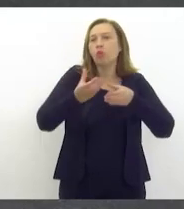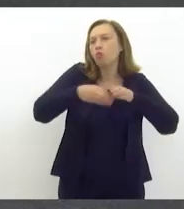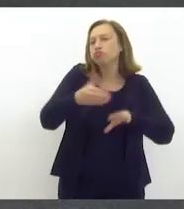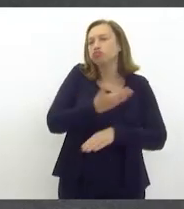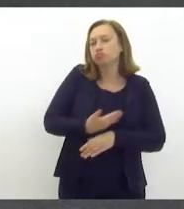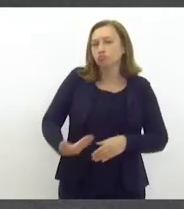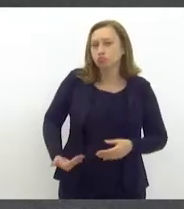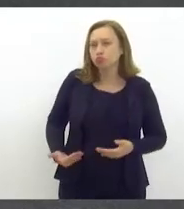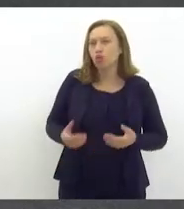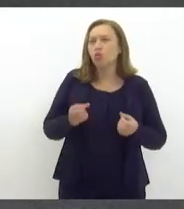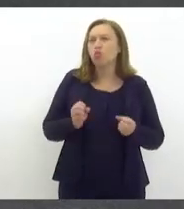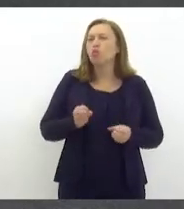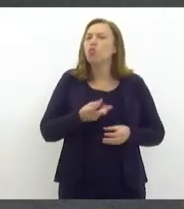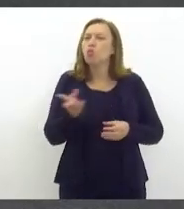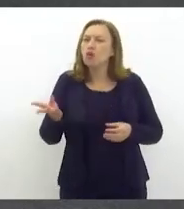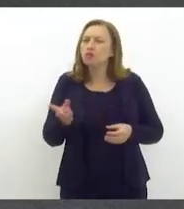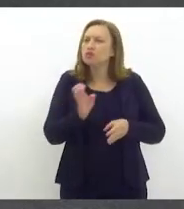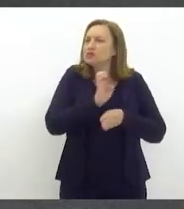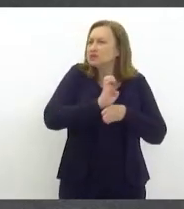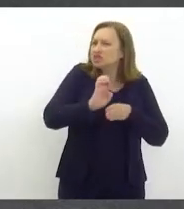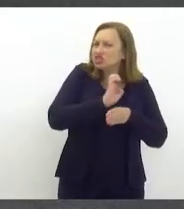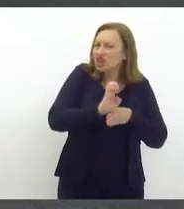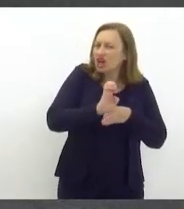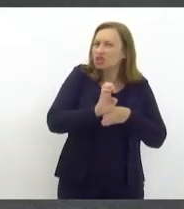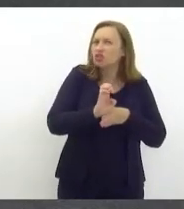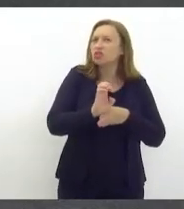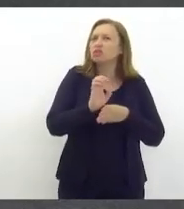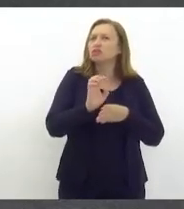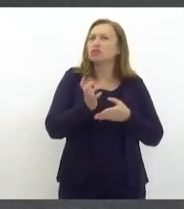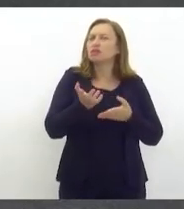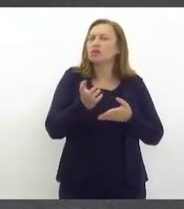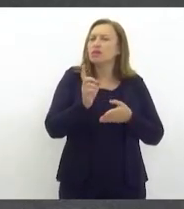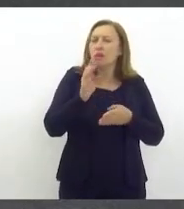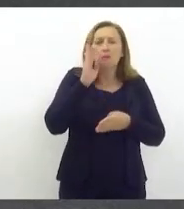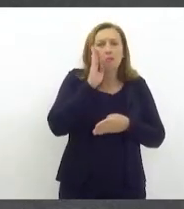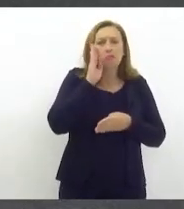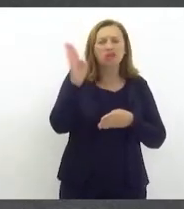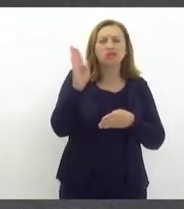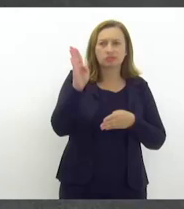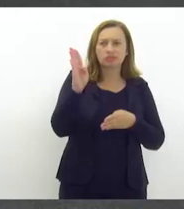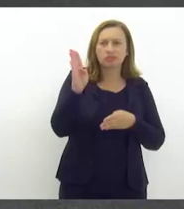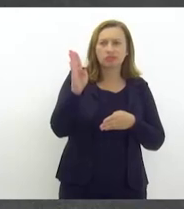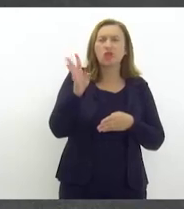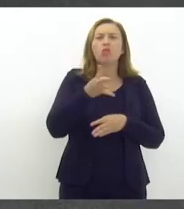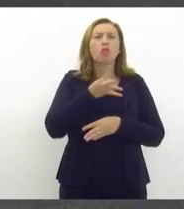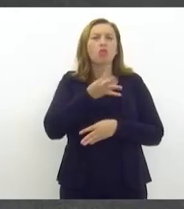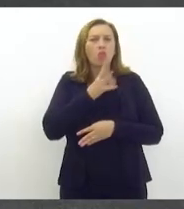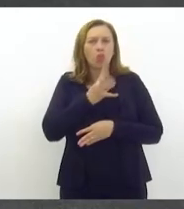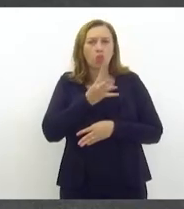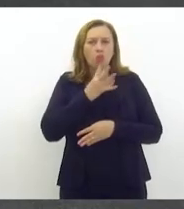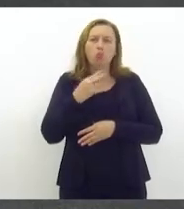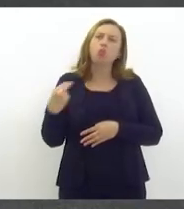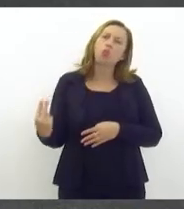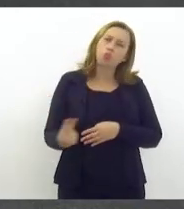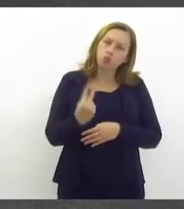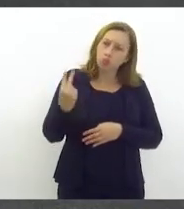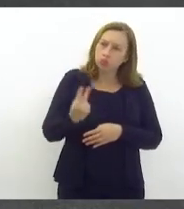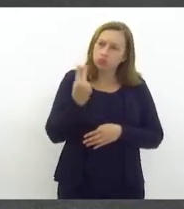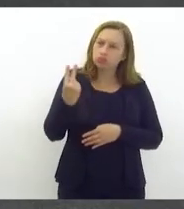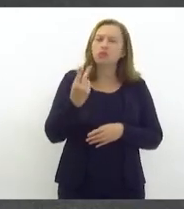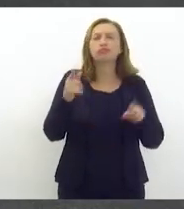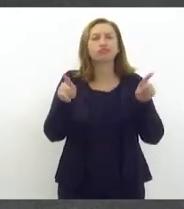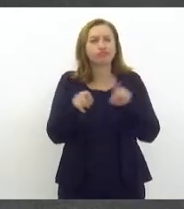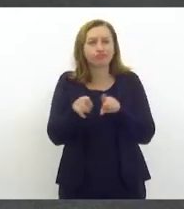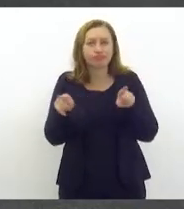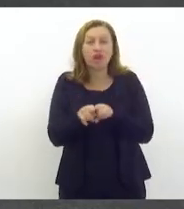públicos, o quanto que esses estágios curriculares são fundamentais que sejam reconhecidos e valorizados